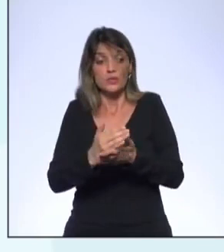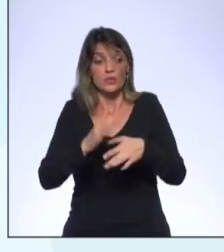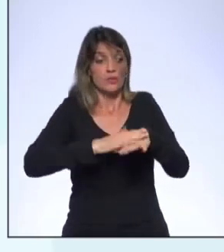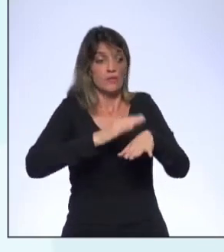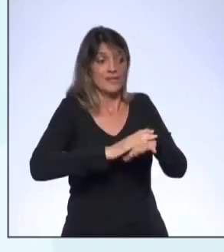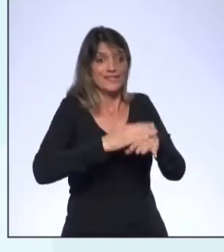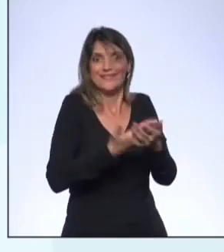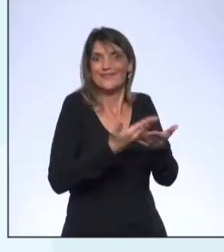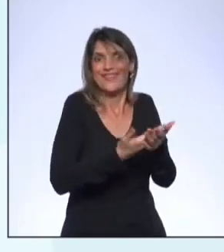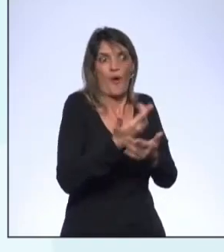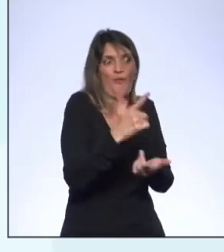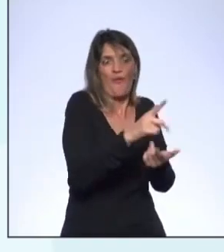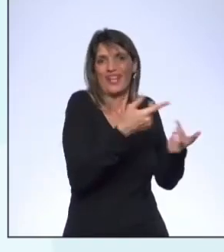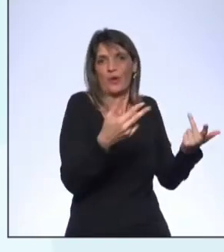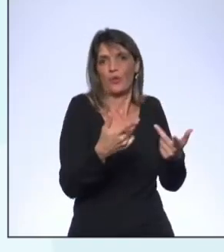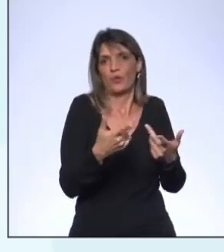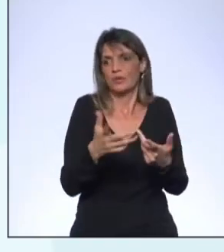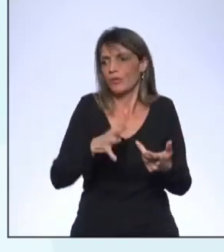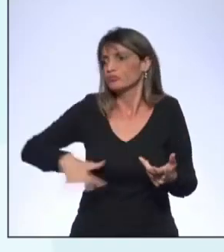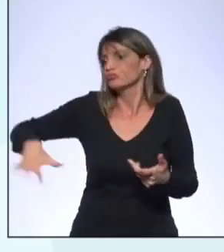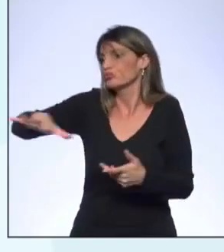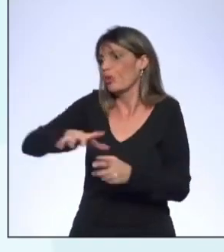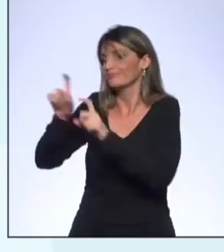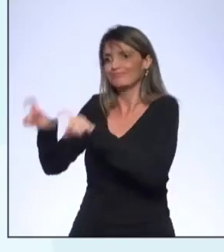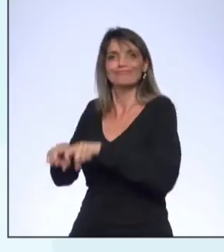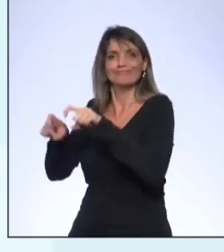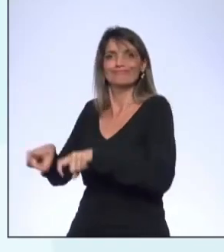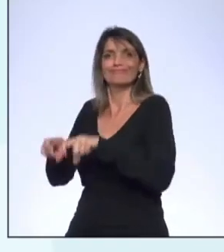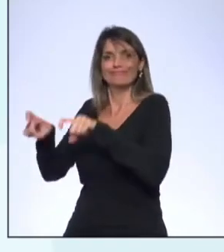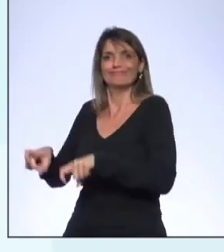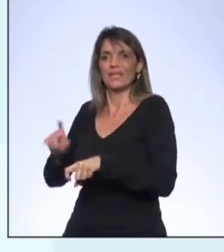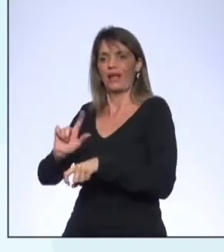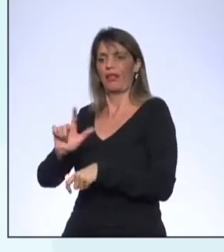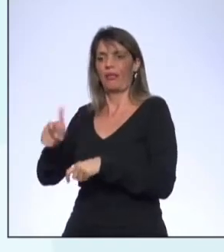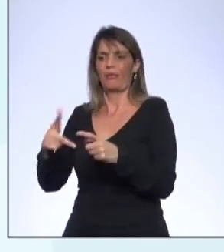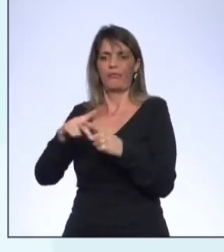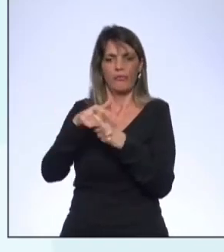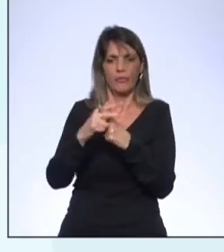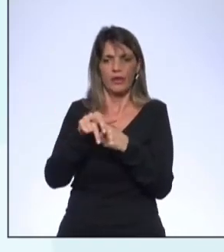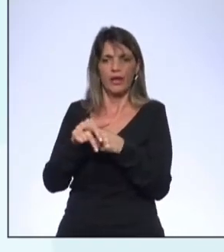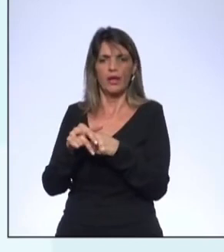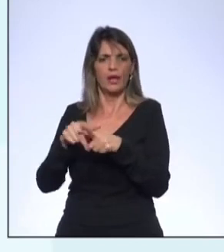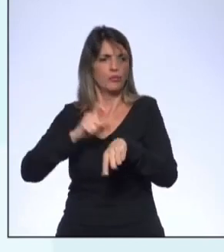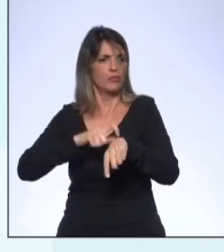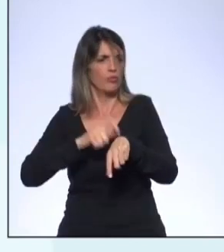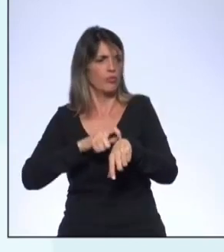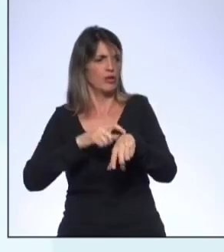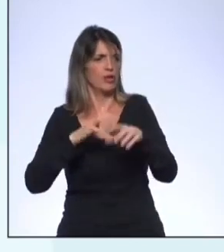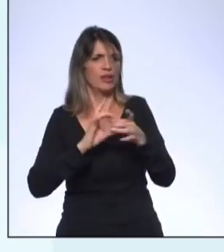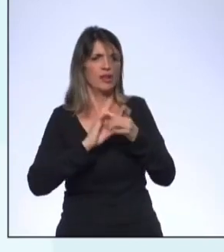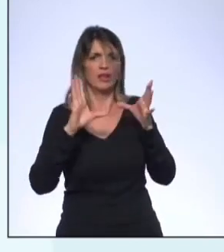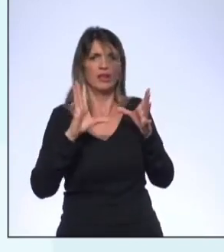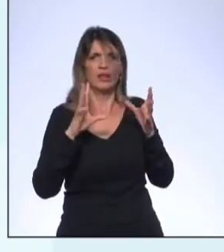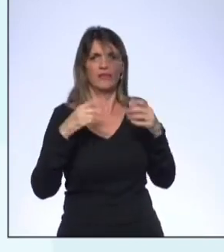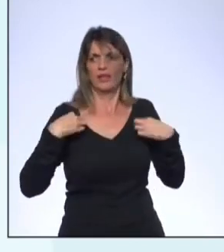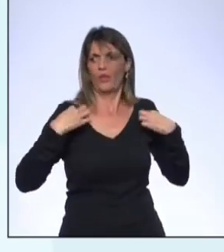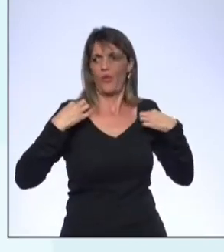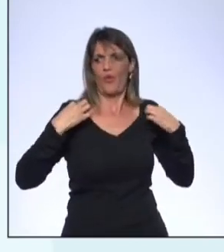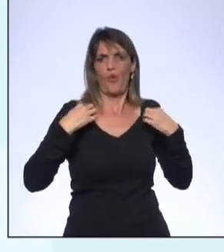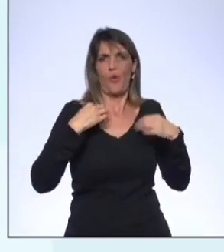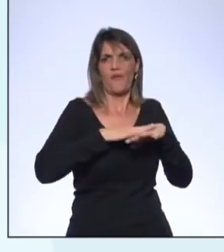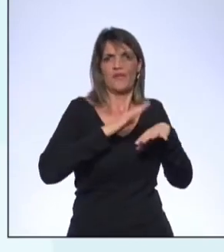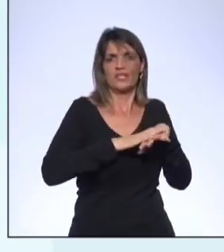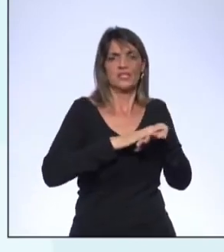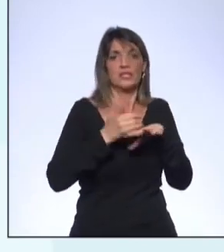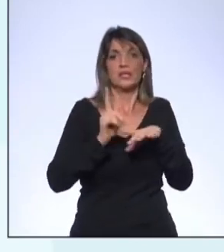Então, em vez de ser todo mundo agricultor e nas horas vagas ser um ferramenteiro, nas horas vagas ser um tecelão e produzir só para si e para sua